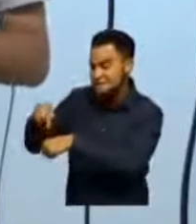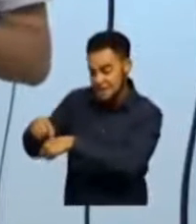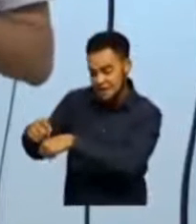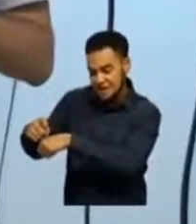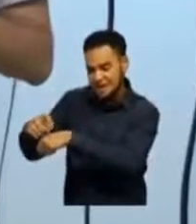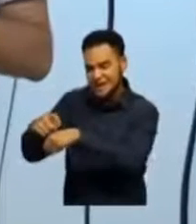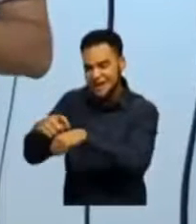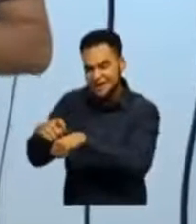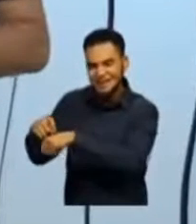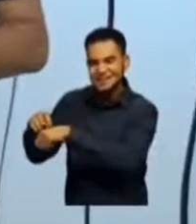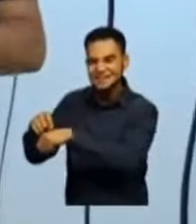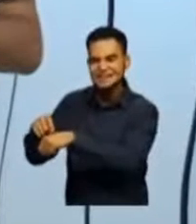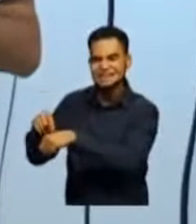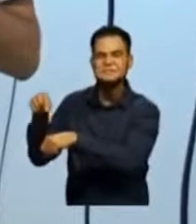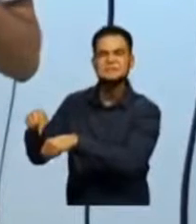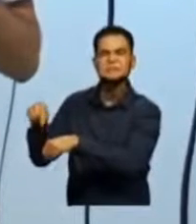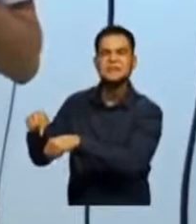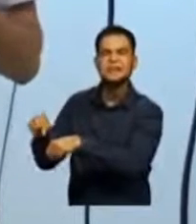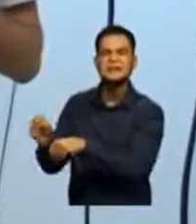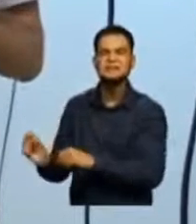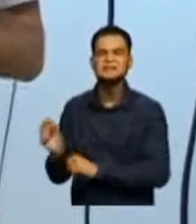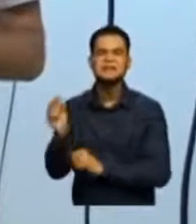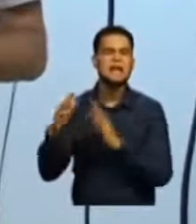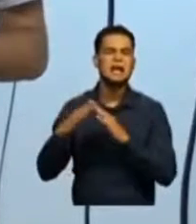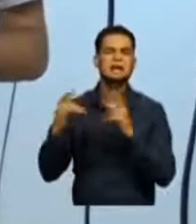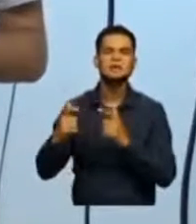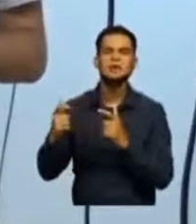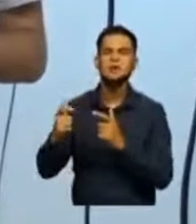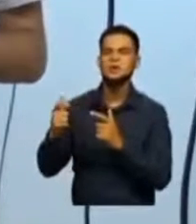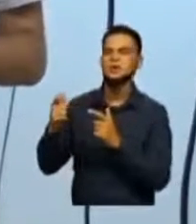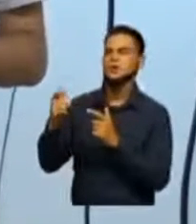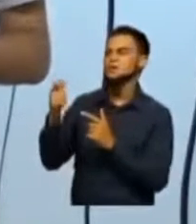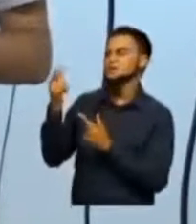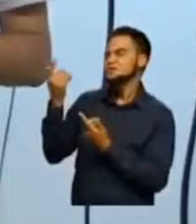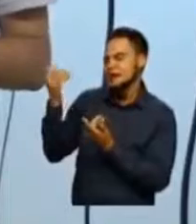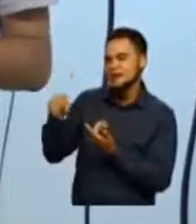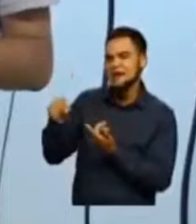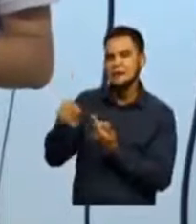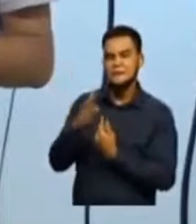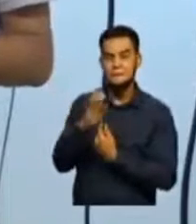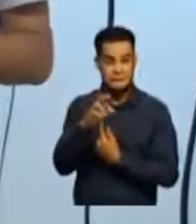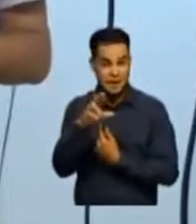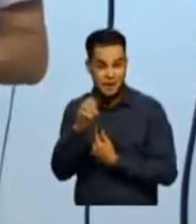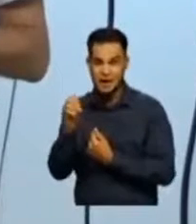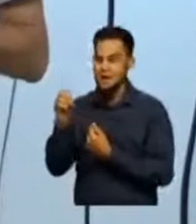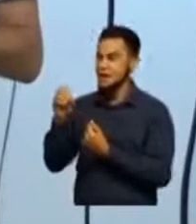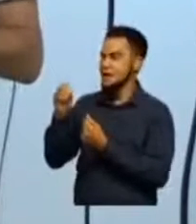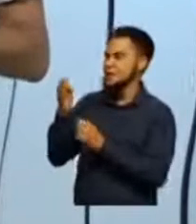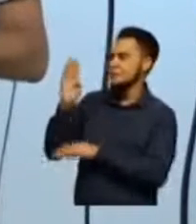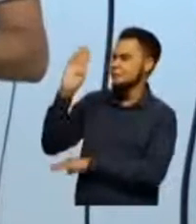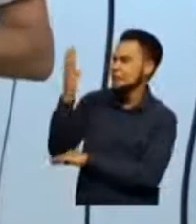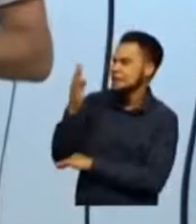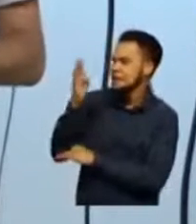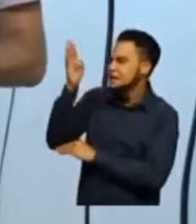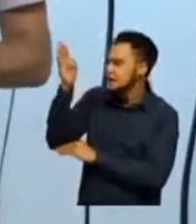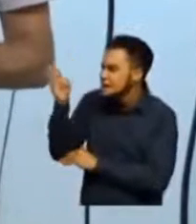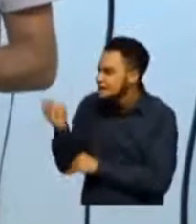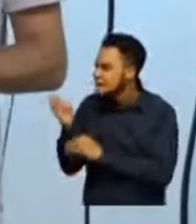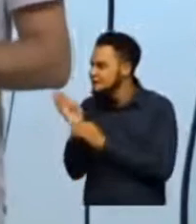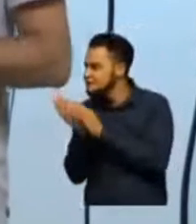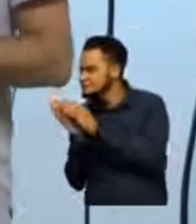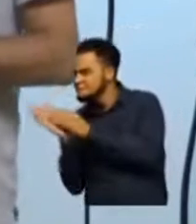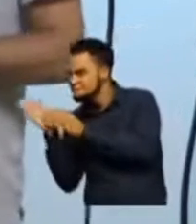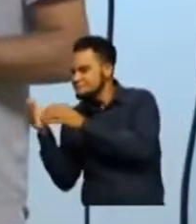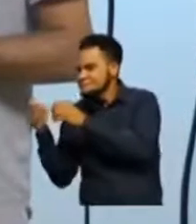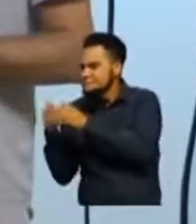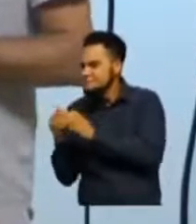que ficam nas casas de pau a pique, nas casas de adobe, que ficam nas frestas das madeiras. Eles têm hábitos mais noturnos.